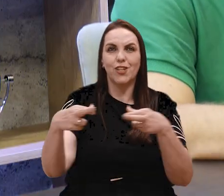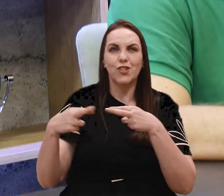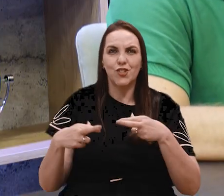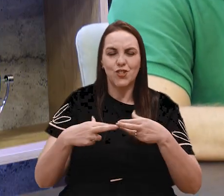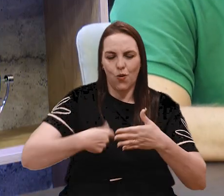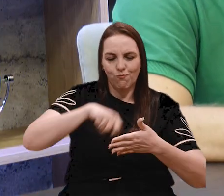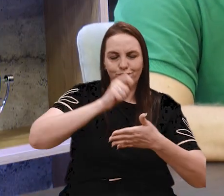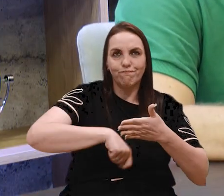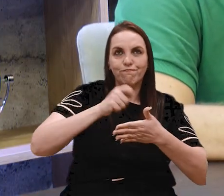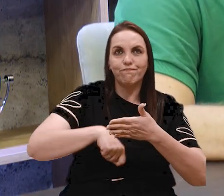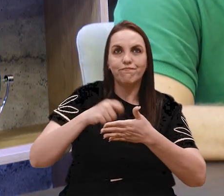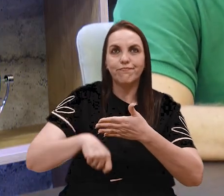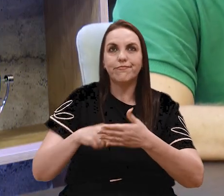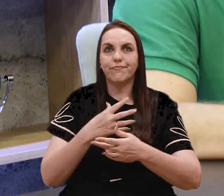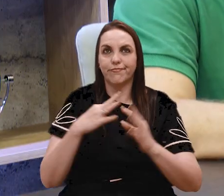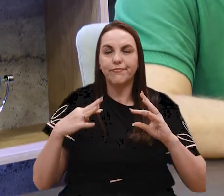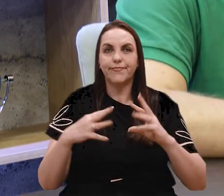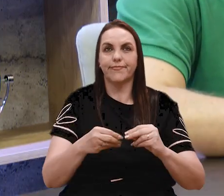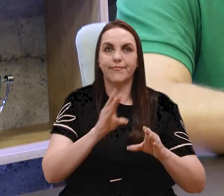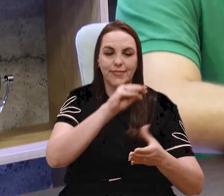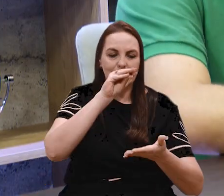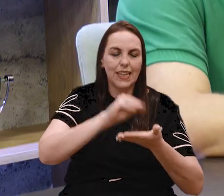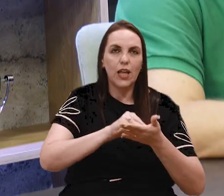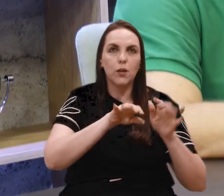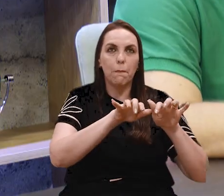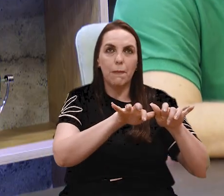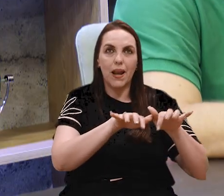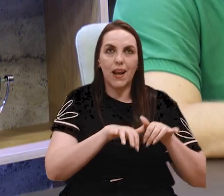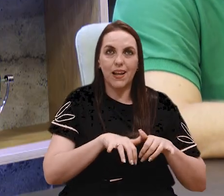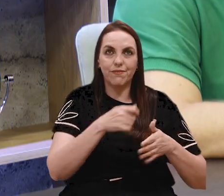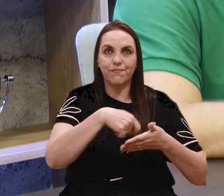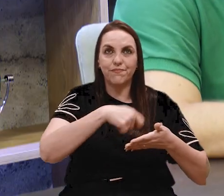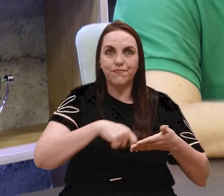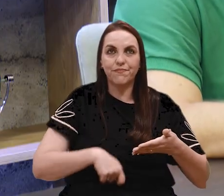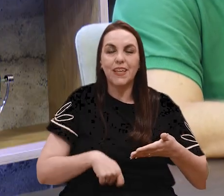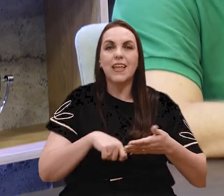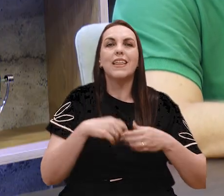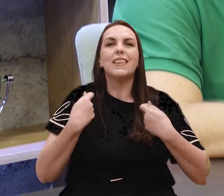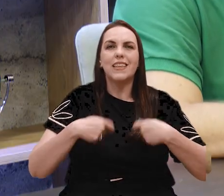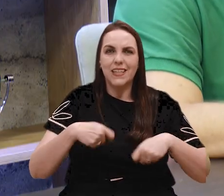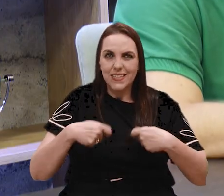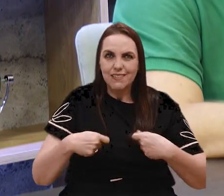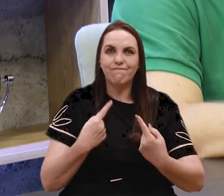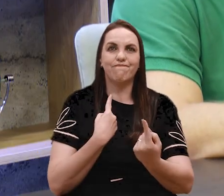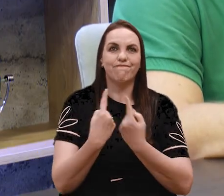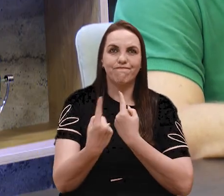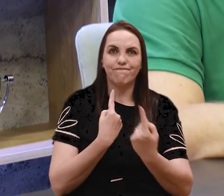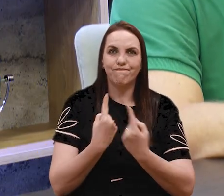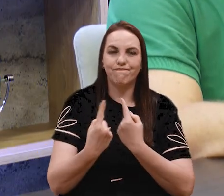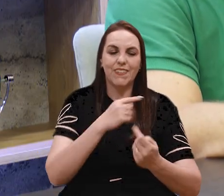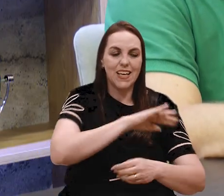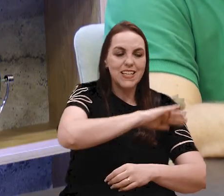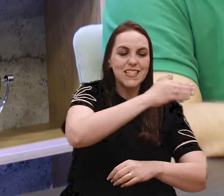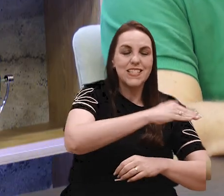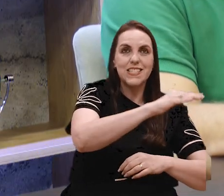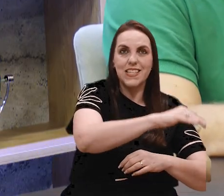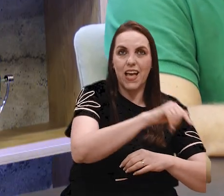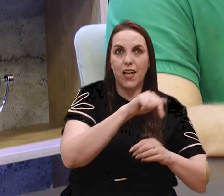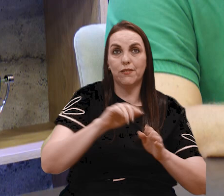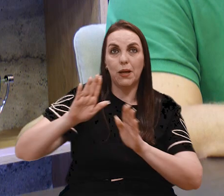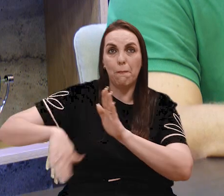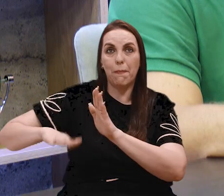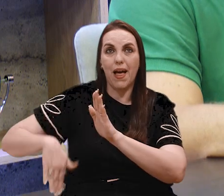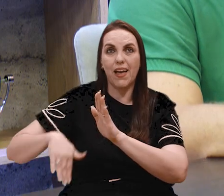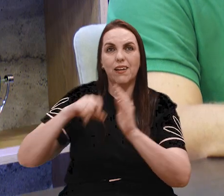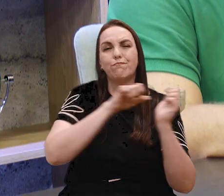da casa, dentro dessa ata já a necessidade de uma estrada serra litoral para escoamento de